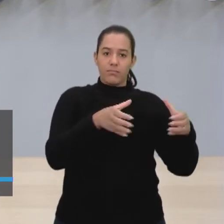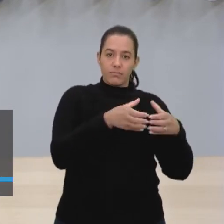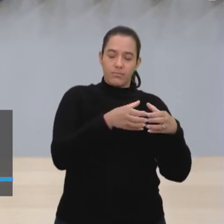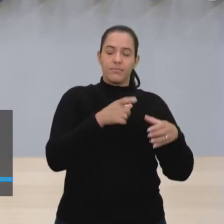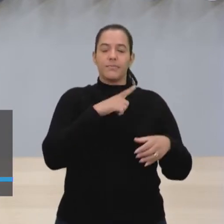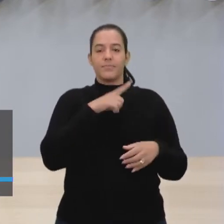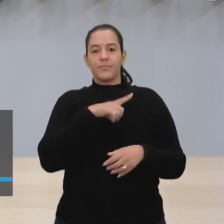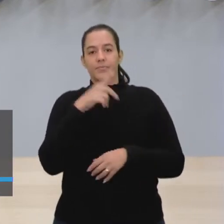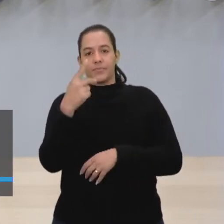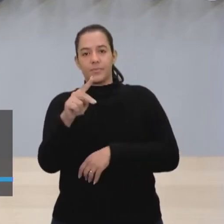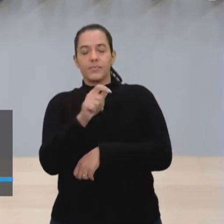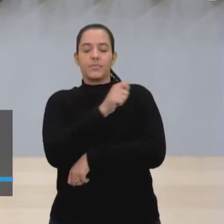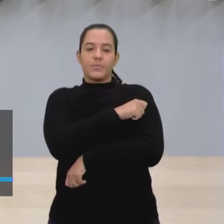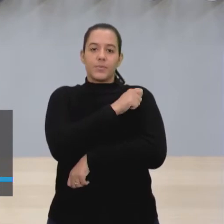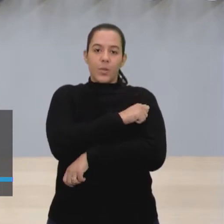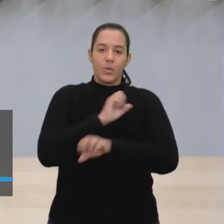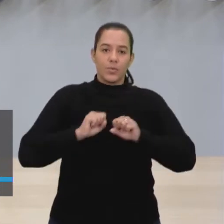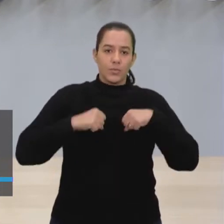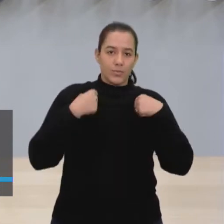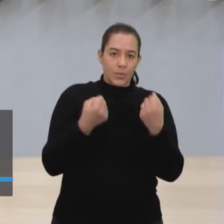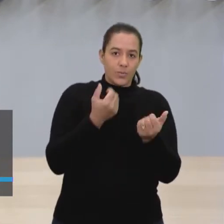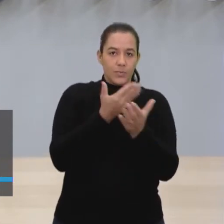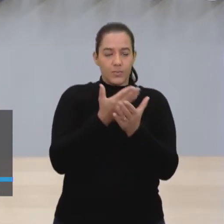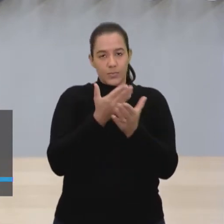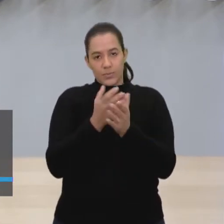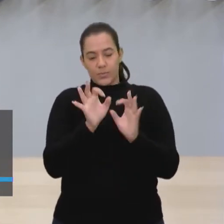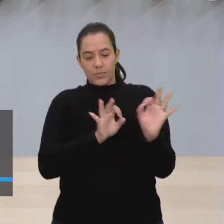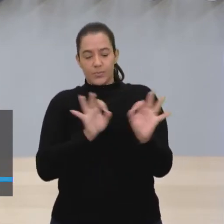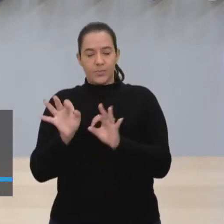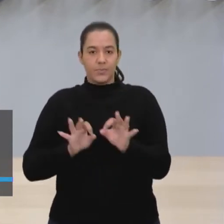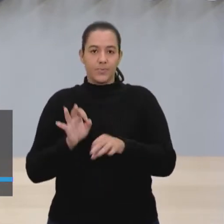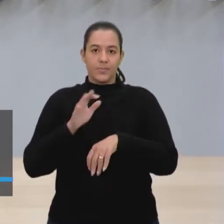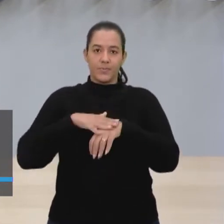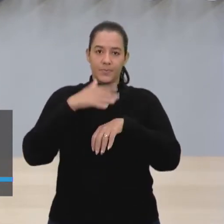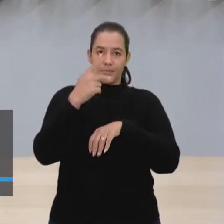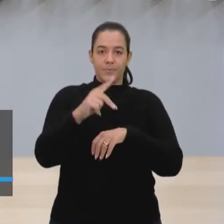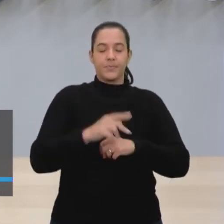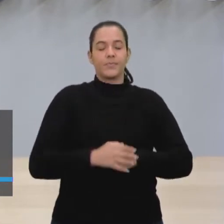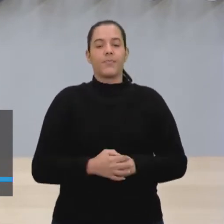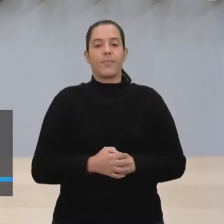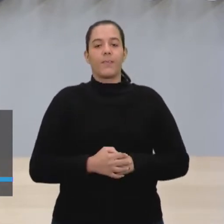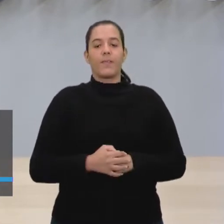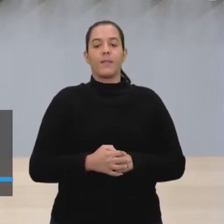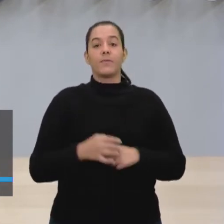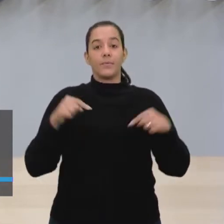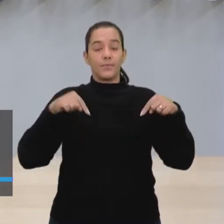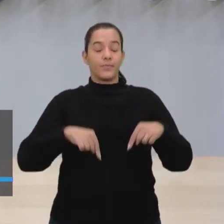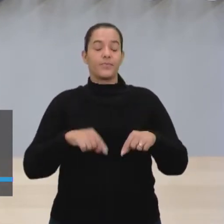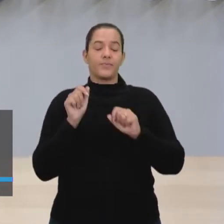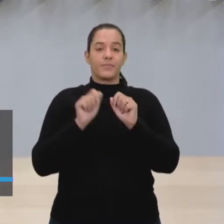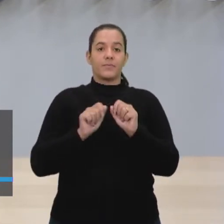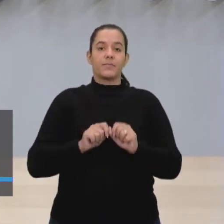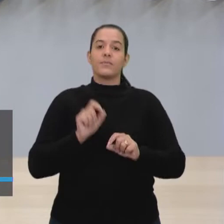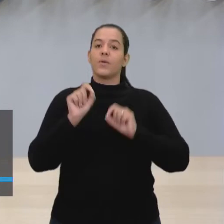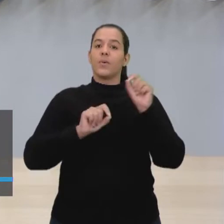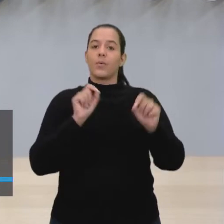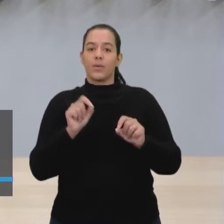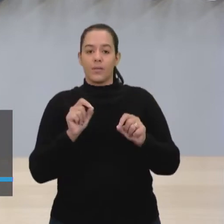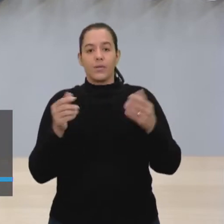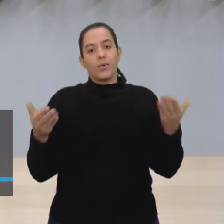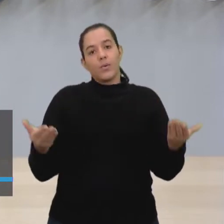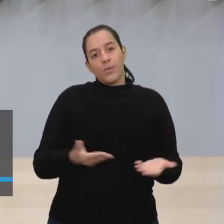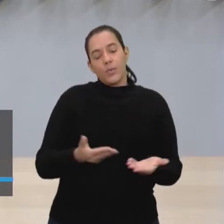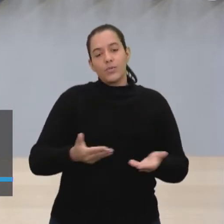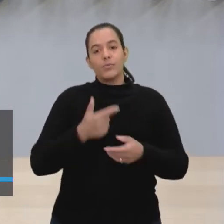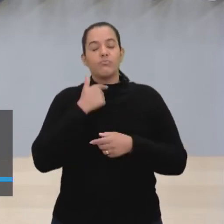do estudante para produzir no jornal comunitário. O que a gente vai fazer aqui então, professor? A gente vai produzir o jornal comunitário? Infelizmente é que a